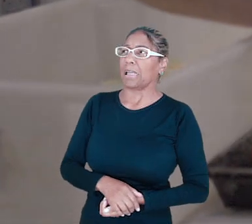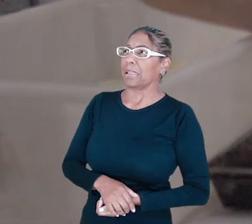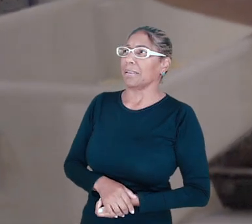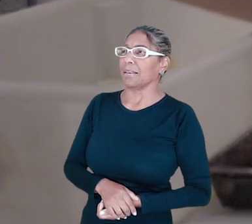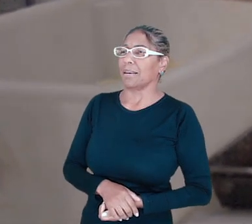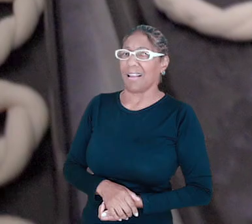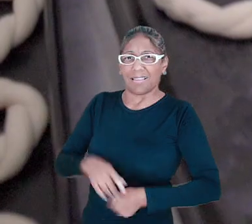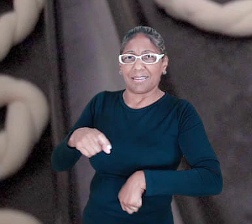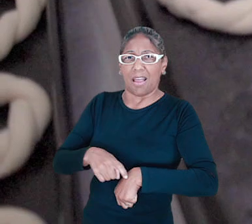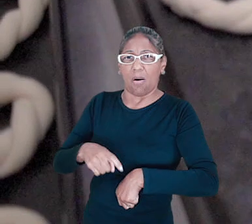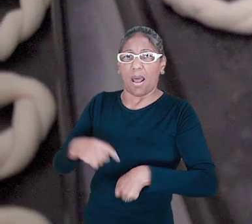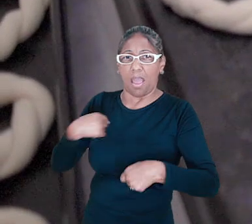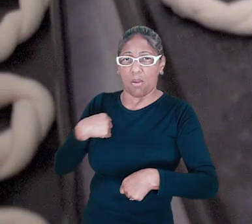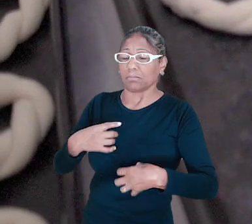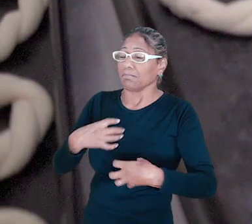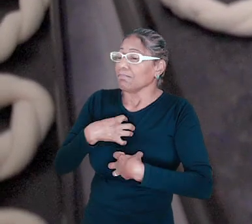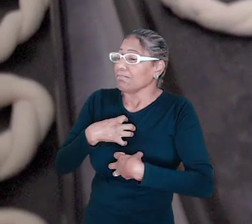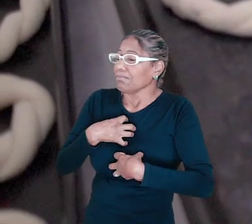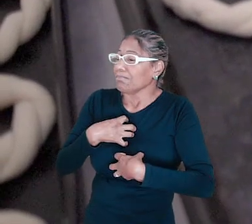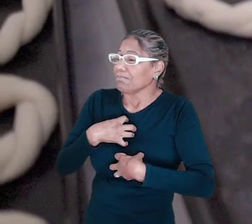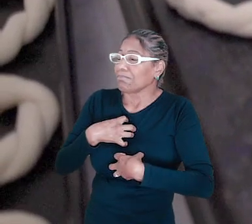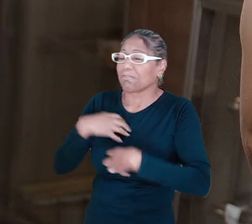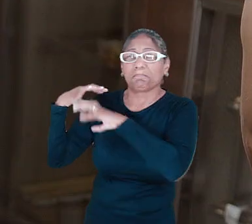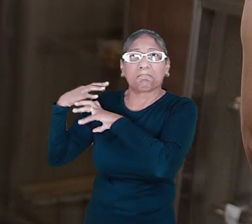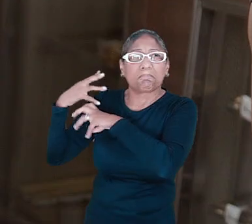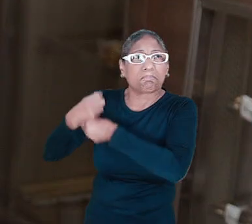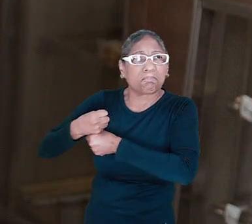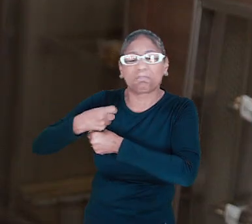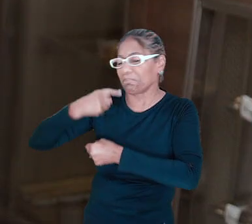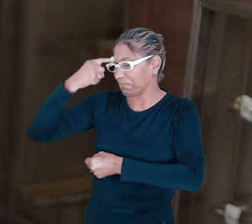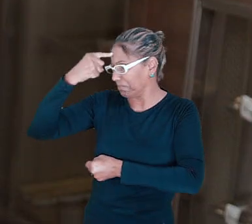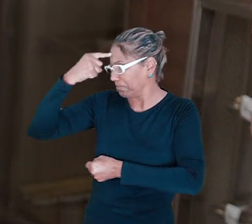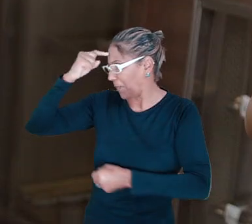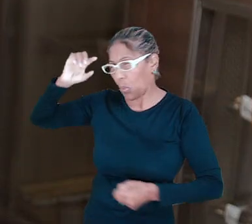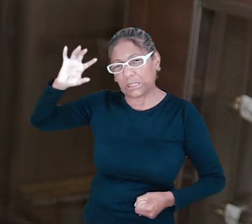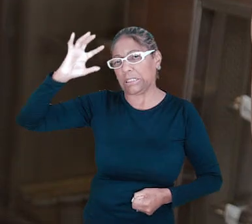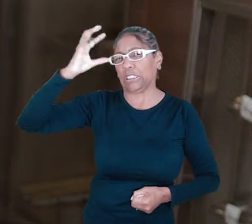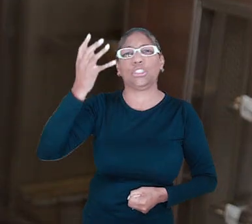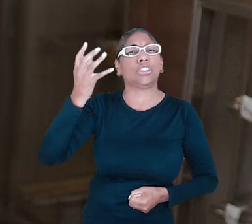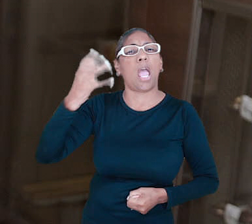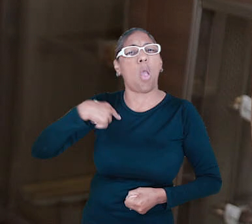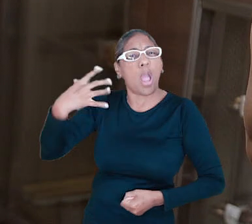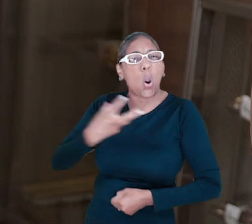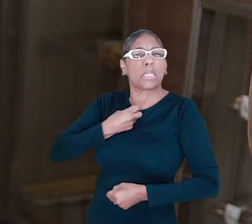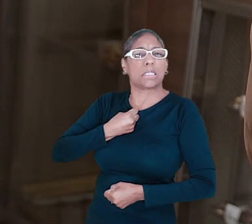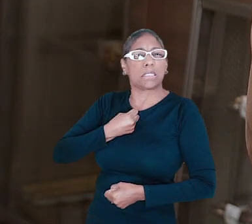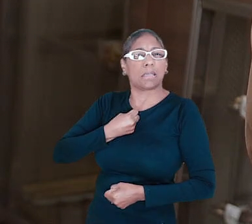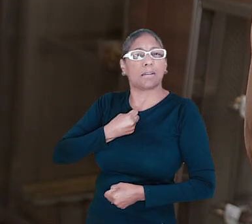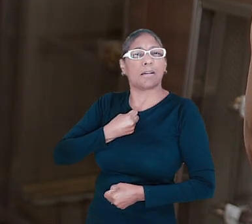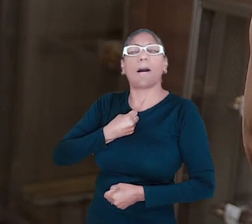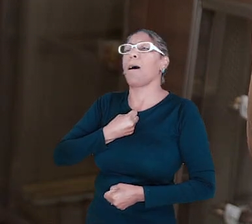Aquilo ali na hora, cara, fez eu refletir a minha vida toda. E a partir daquele momento eu falei, puxa, como eu estou sendo